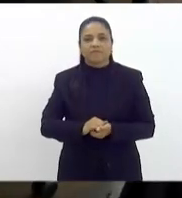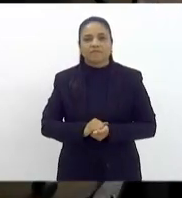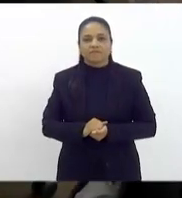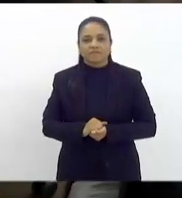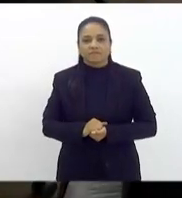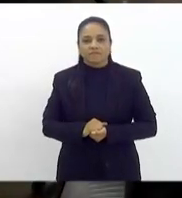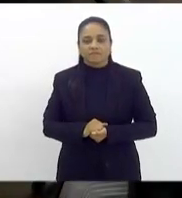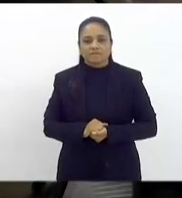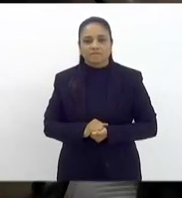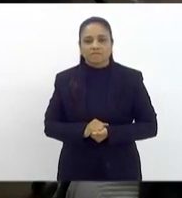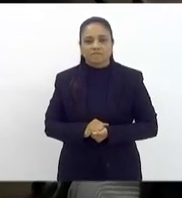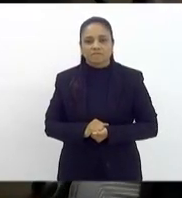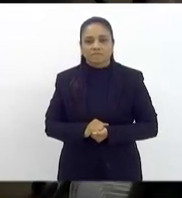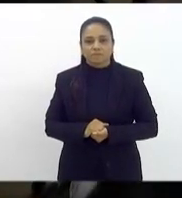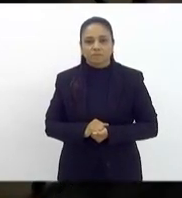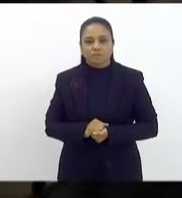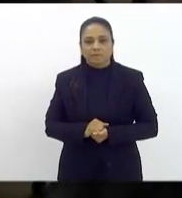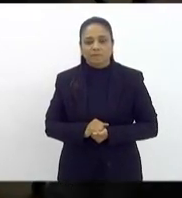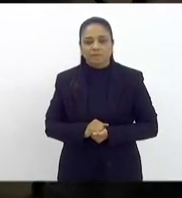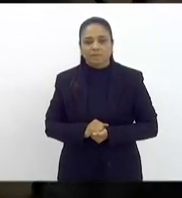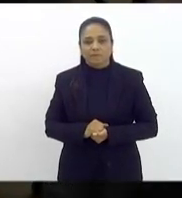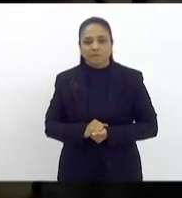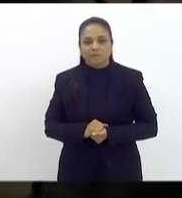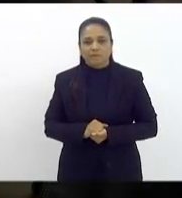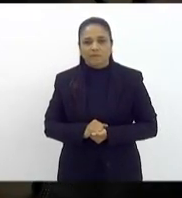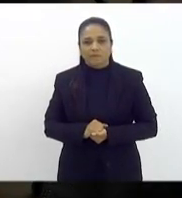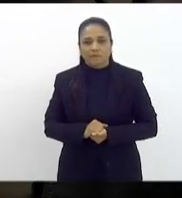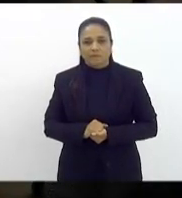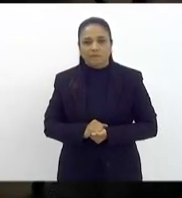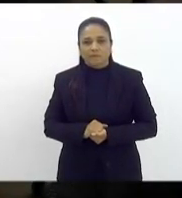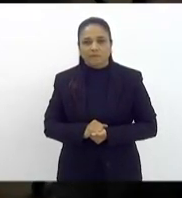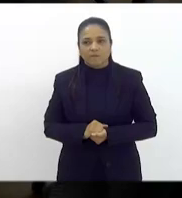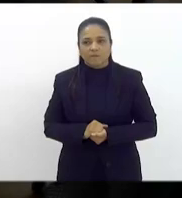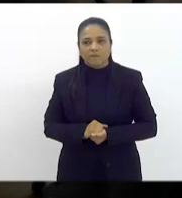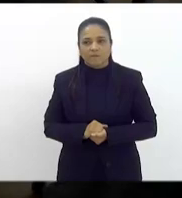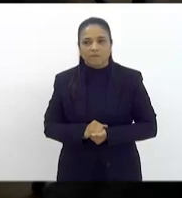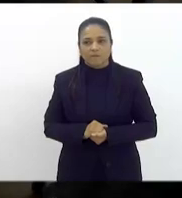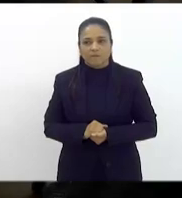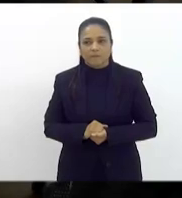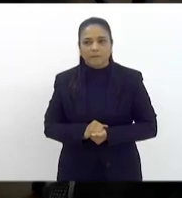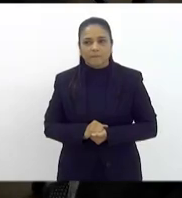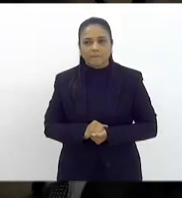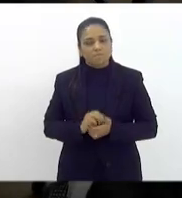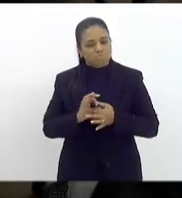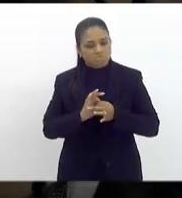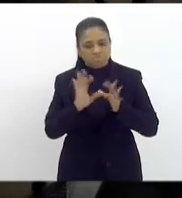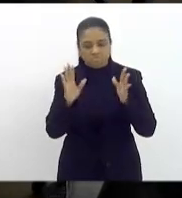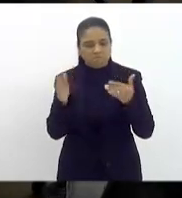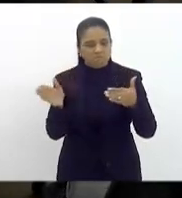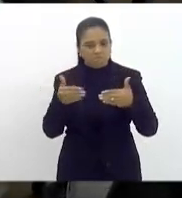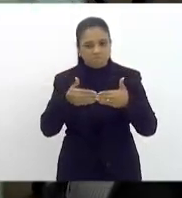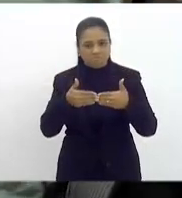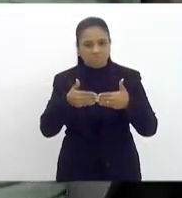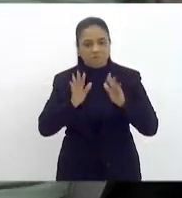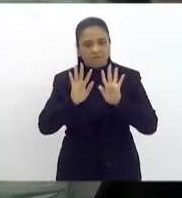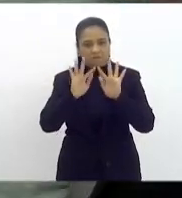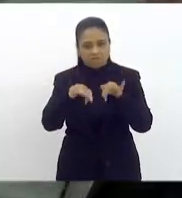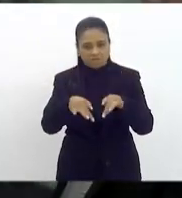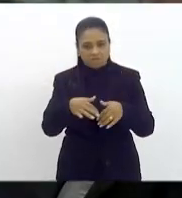Presidente, eu retorno ou não? Está dispensado, doutor. Thank you.